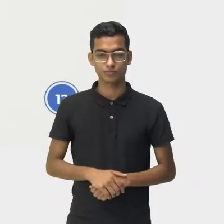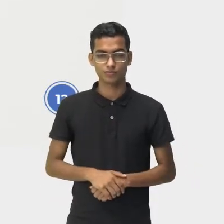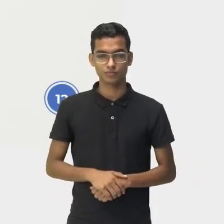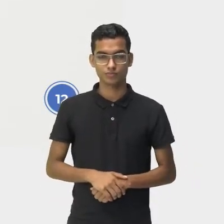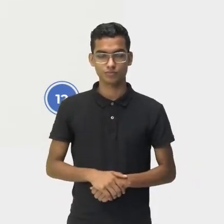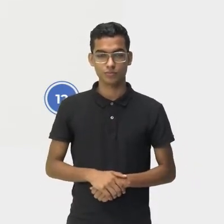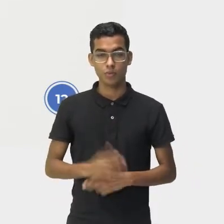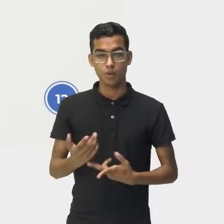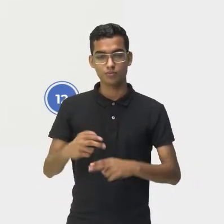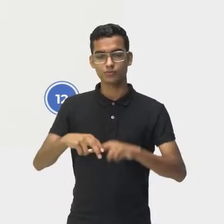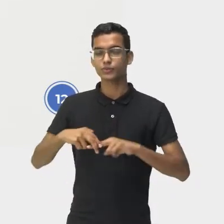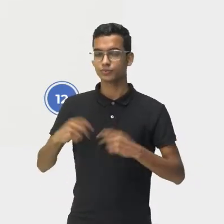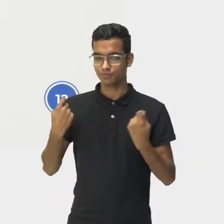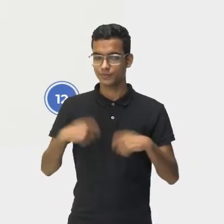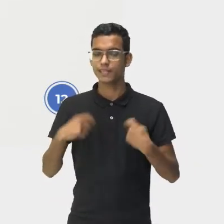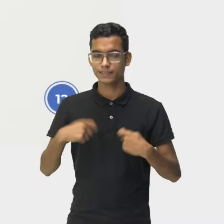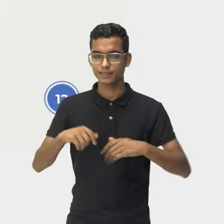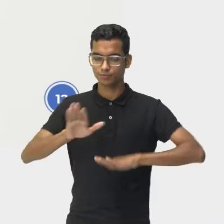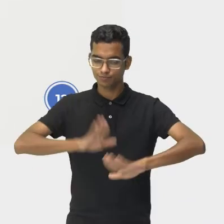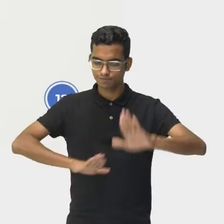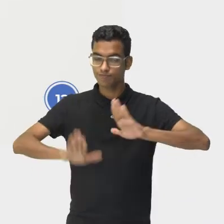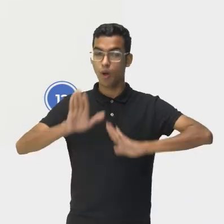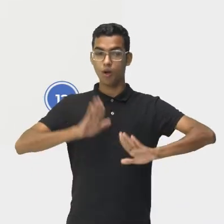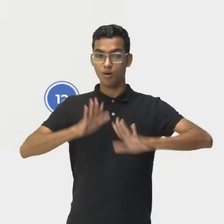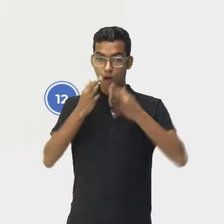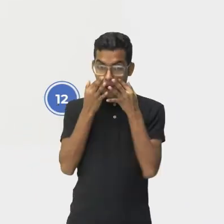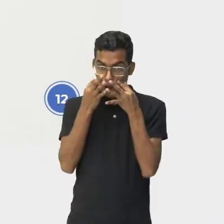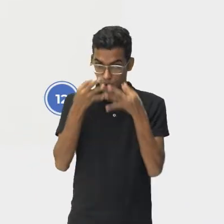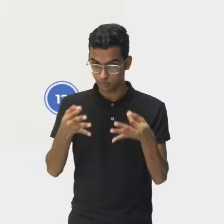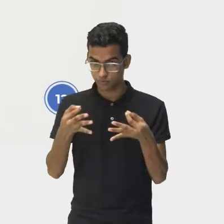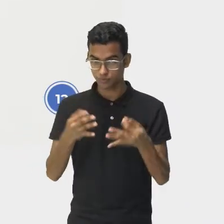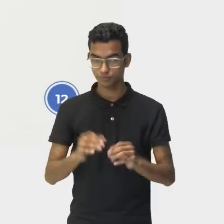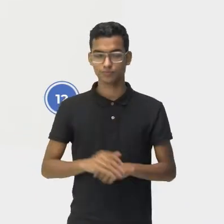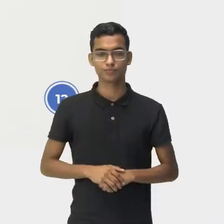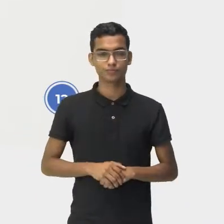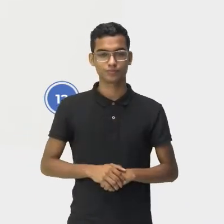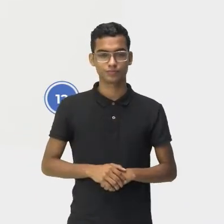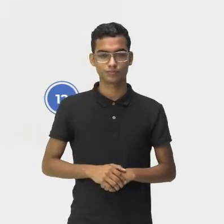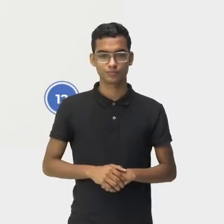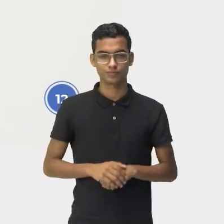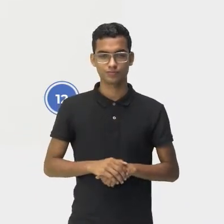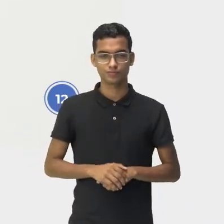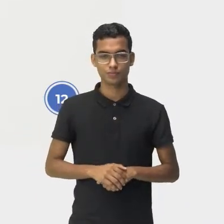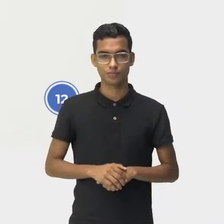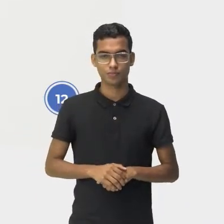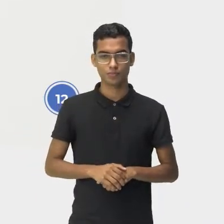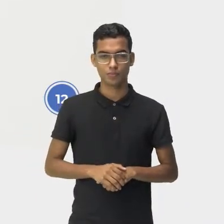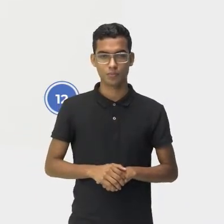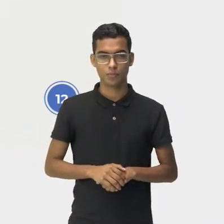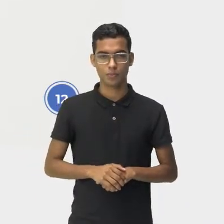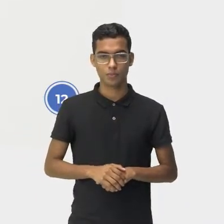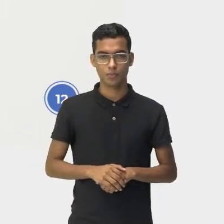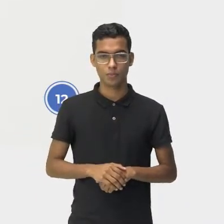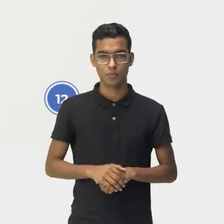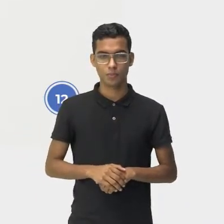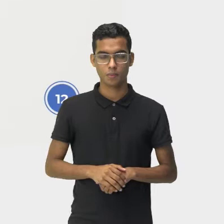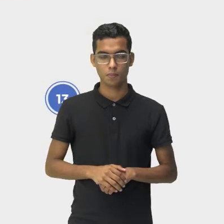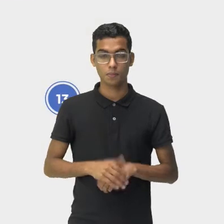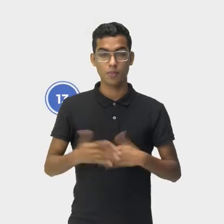isso, tem que cuidar, tá bom? Muito bem. Retornando, vamos